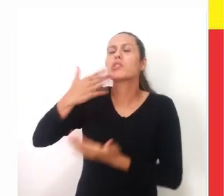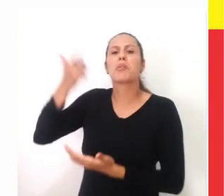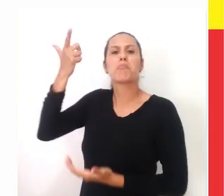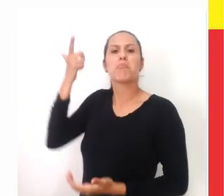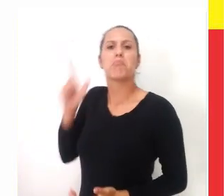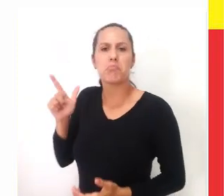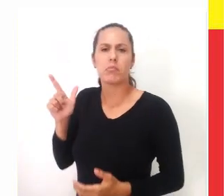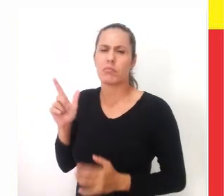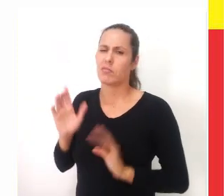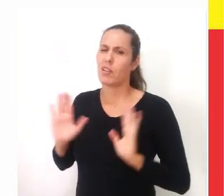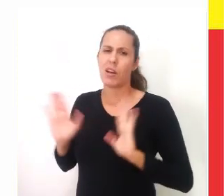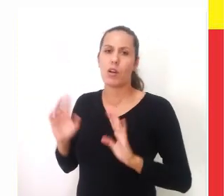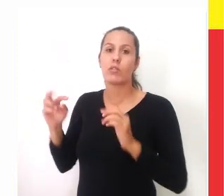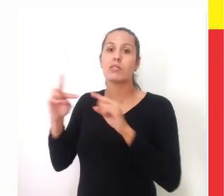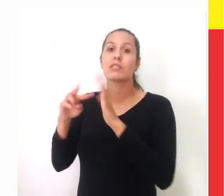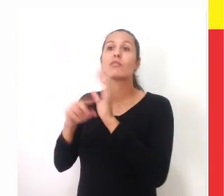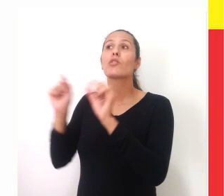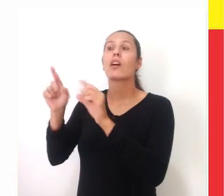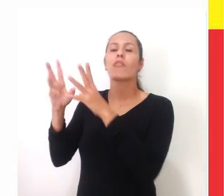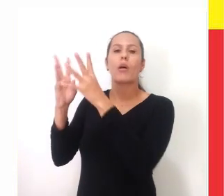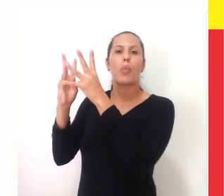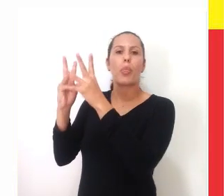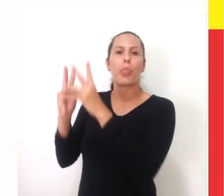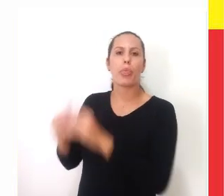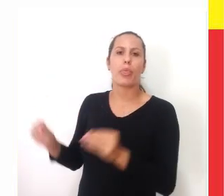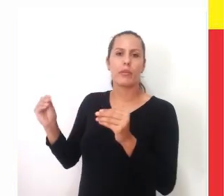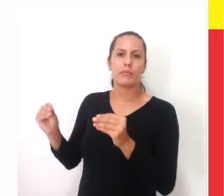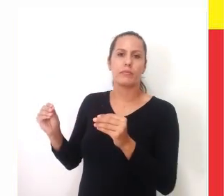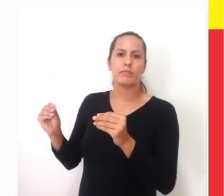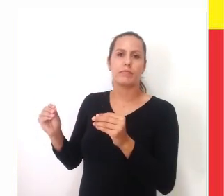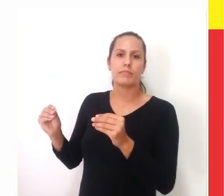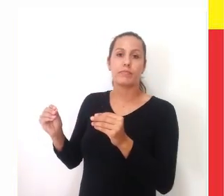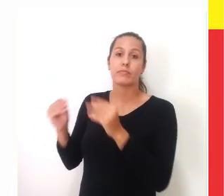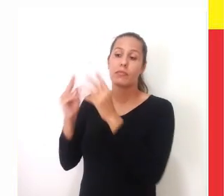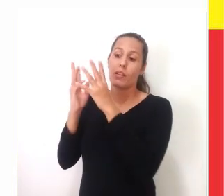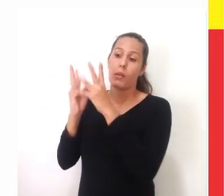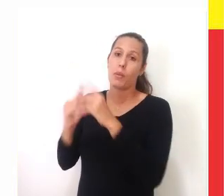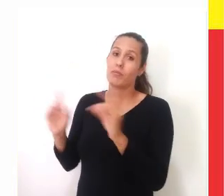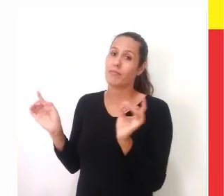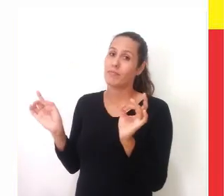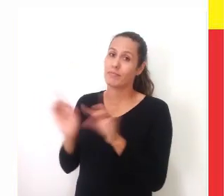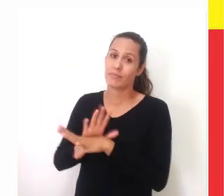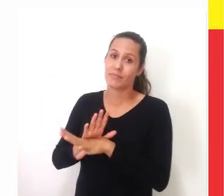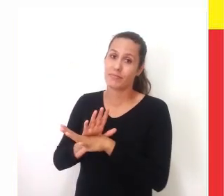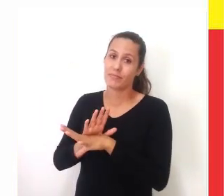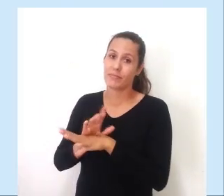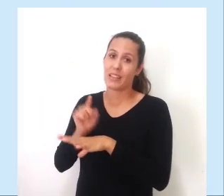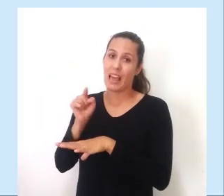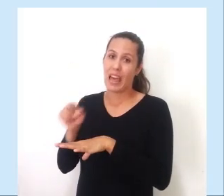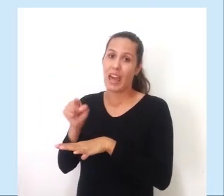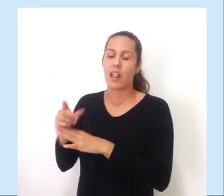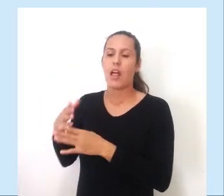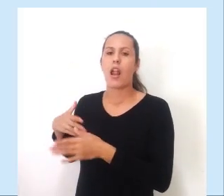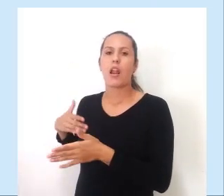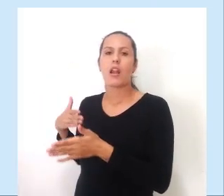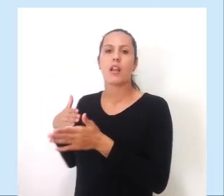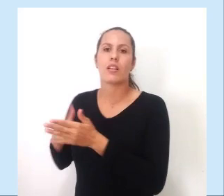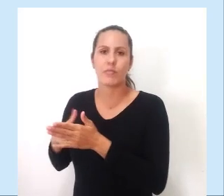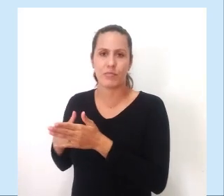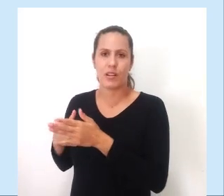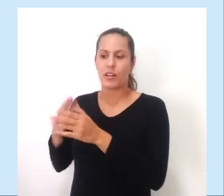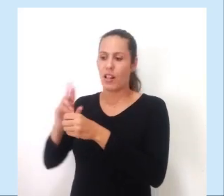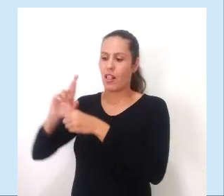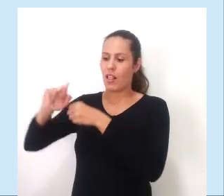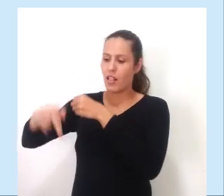que ela vai se extinguir, ela vai acabar, ela é